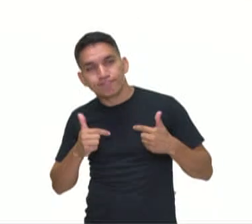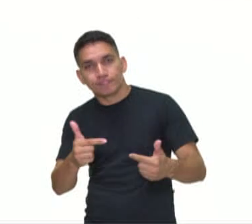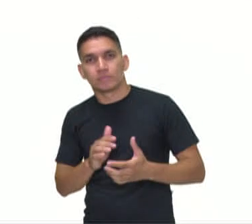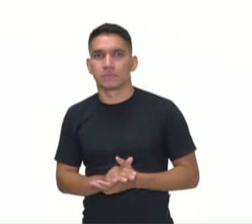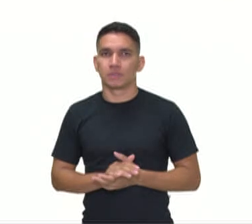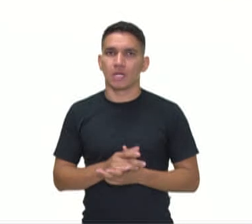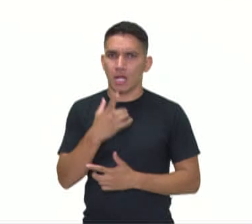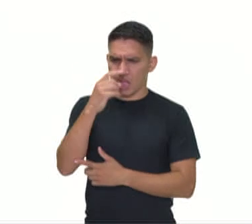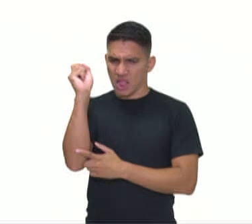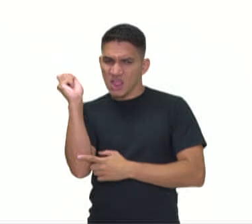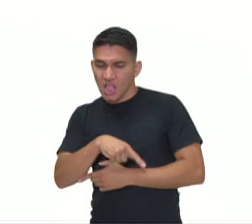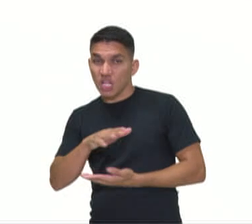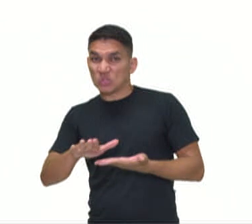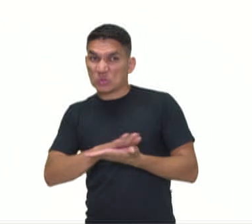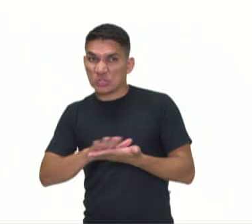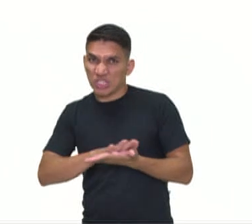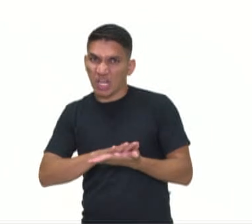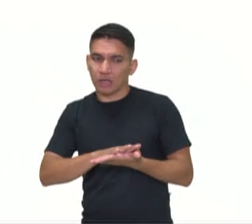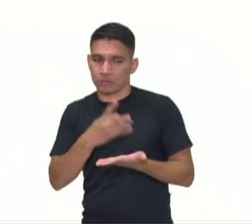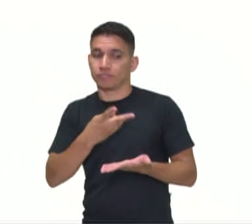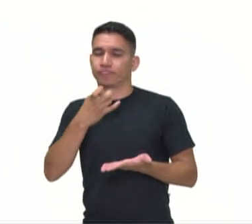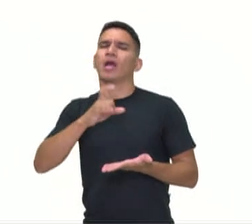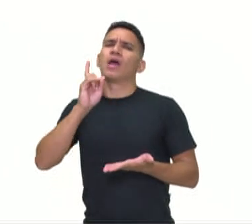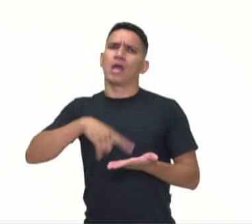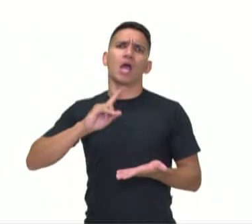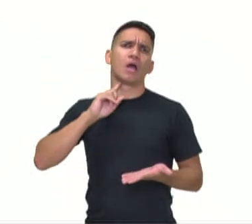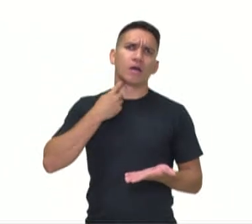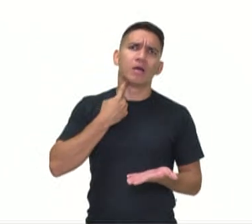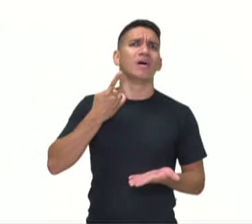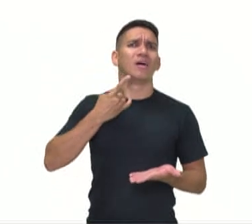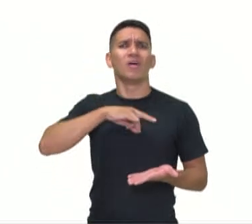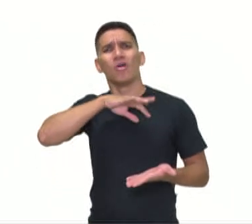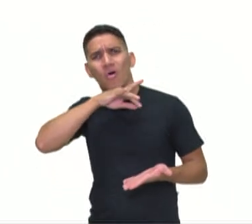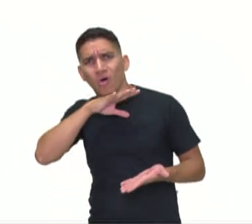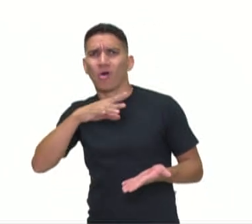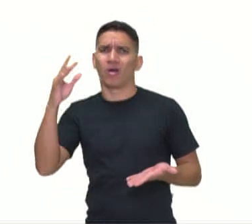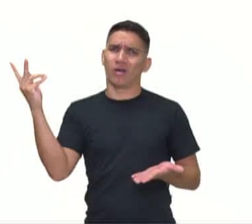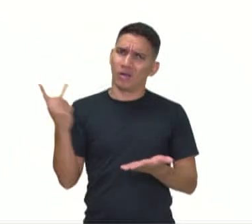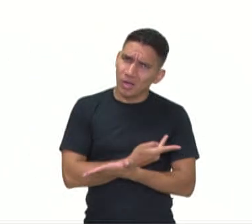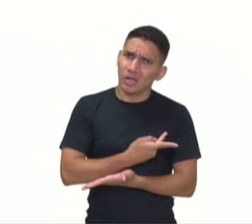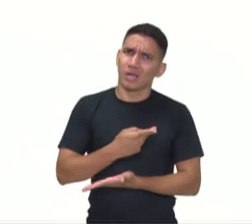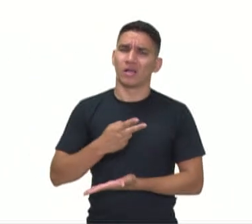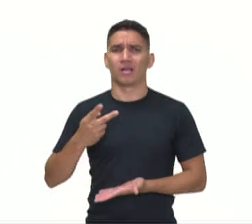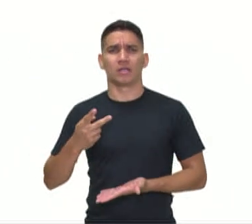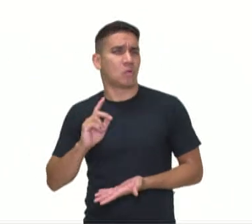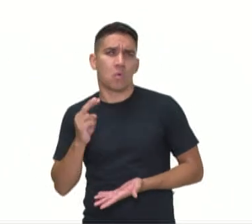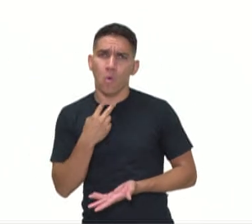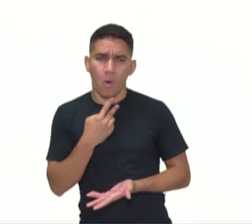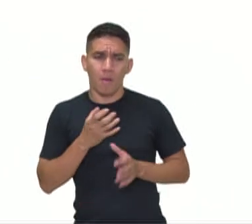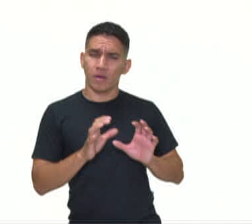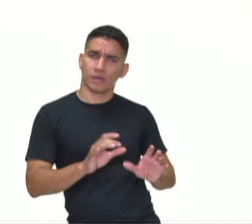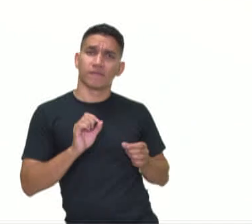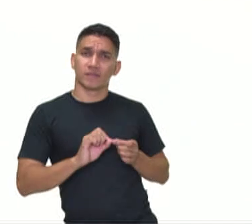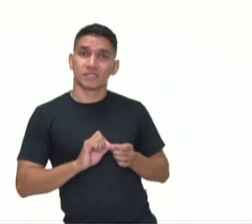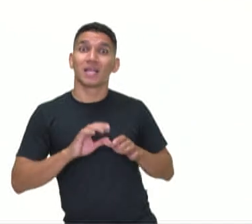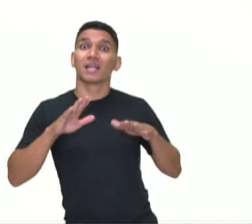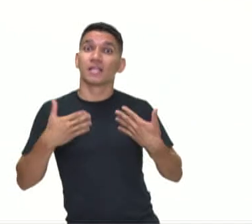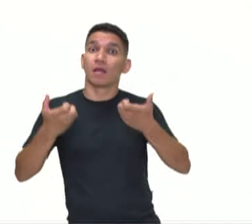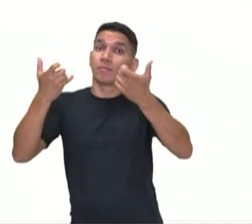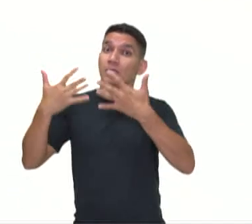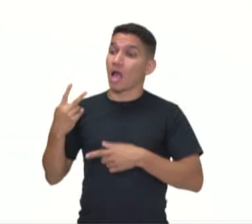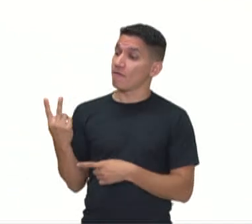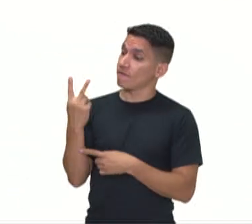no chão é uma ação ruim, má, condenável, injusta, errada. Eu estou falando de valores